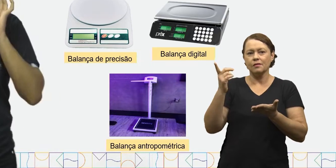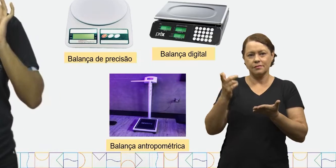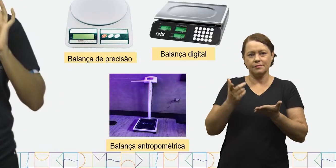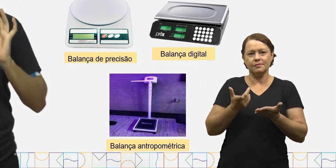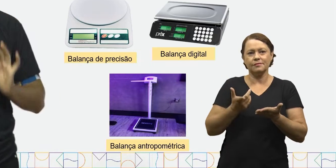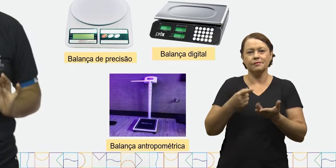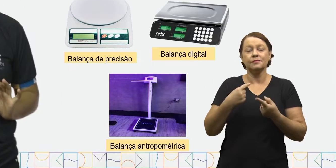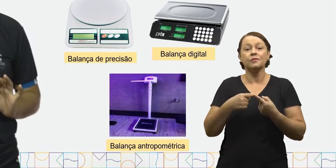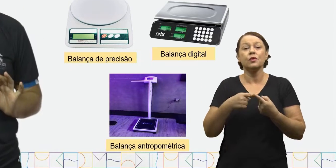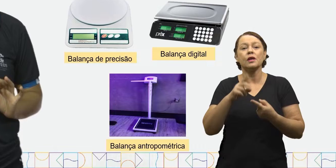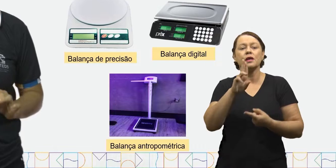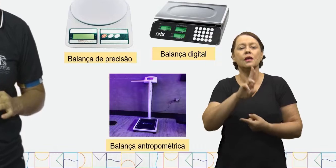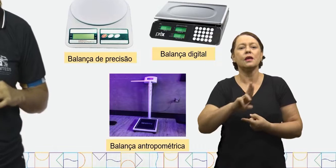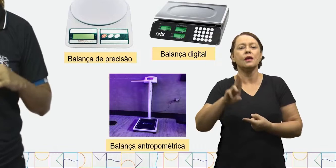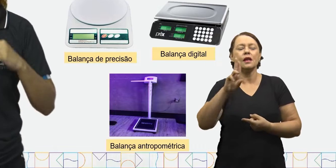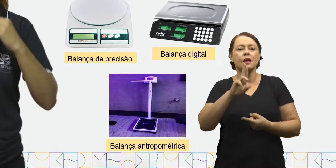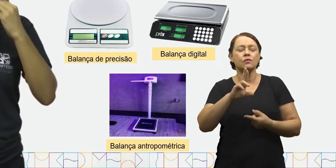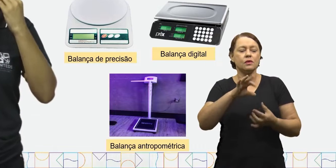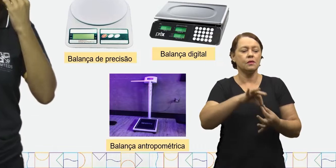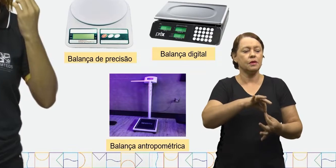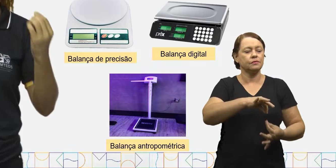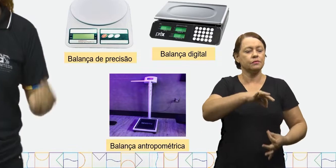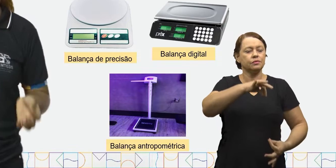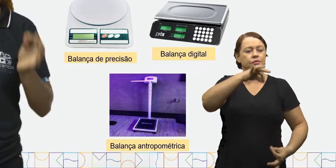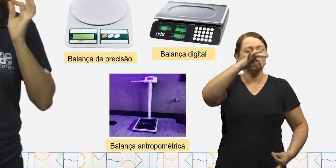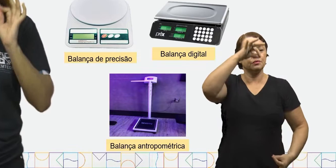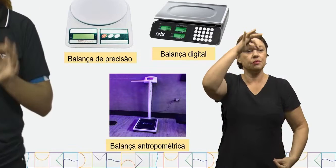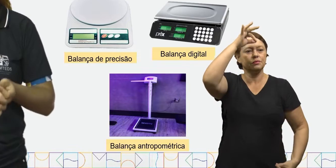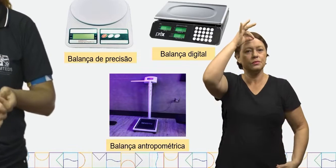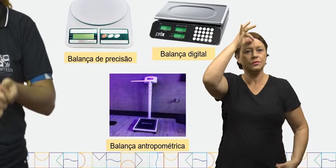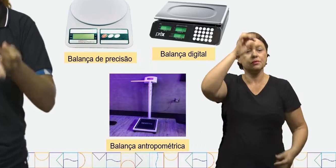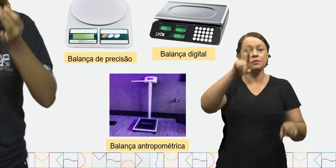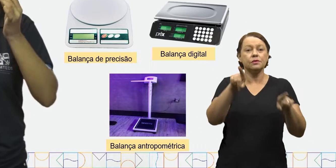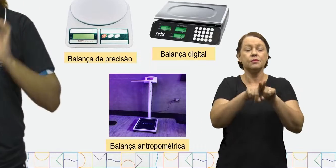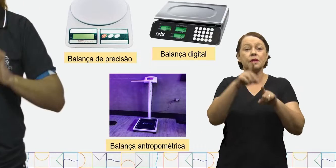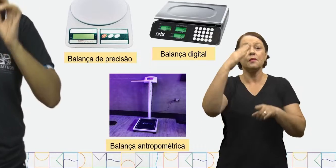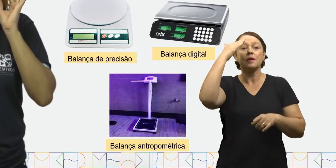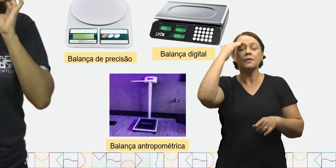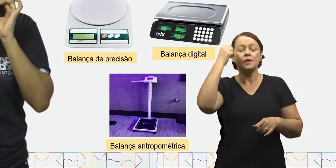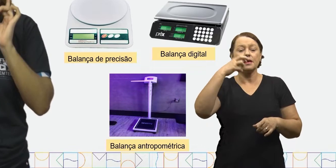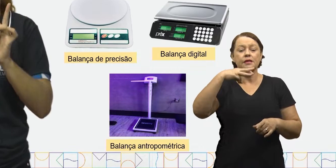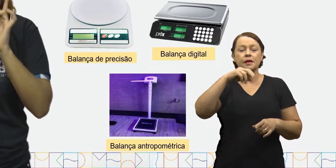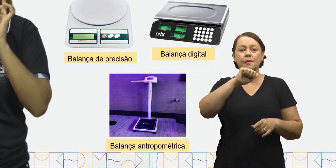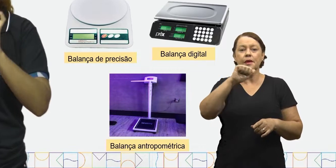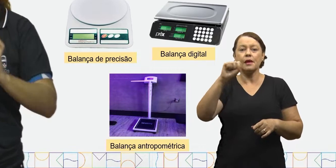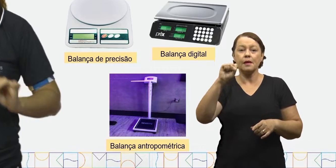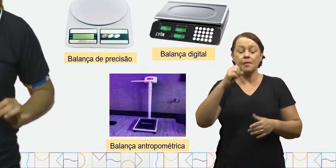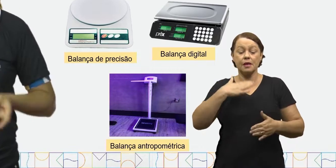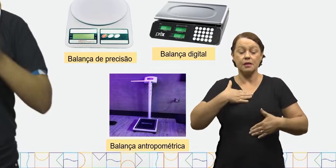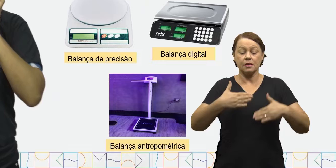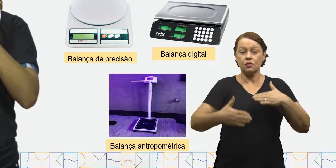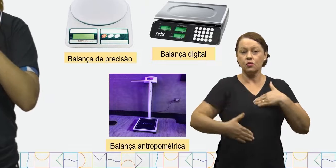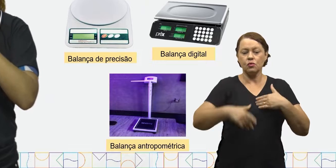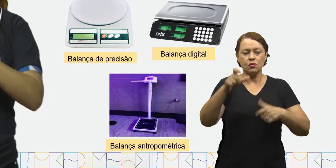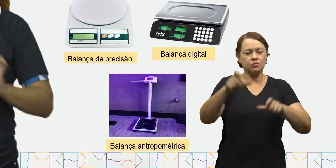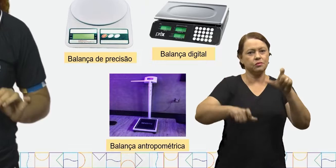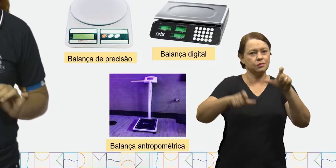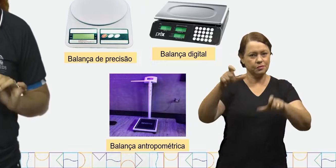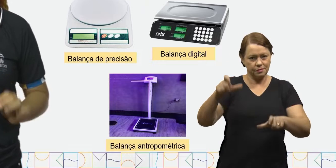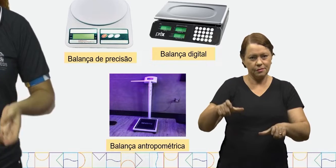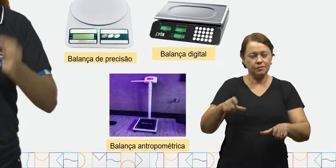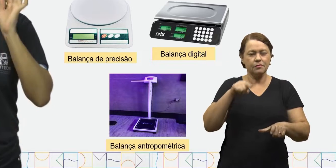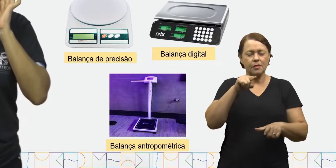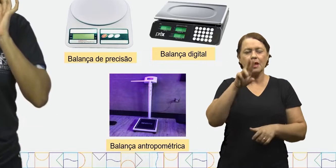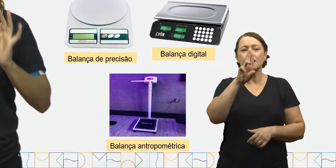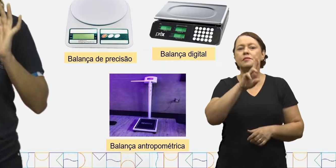antropométrica, utilizada tanto para medir quanto para saber a massa corporal de uma